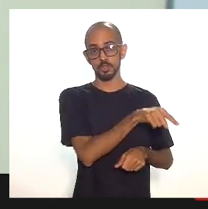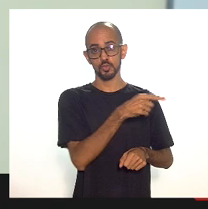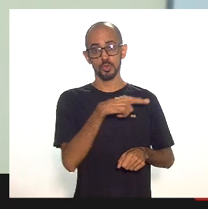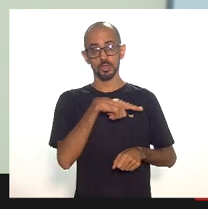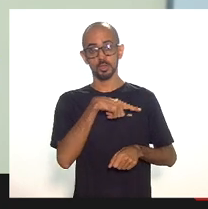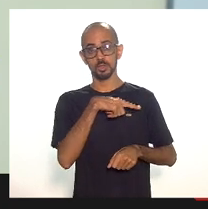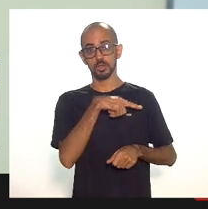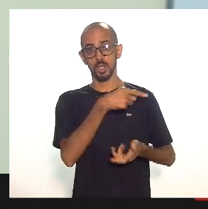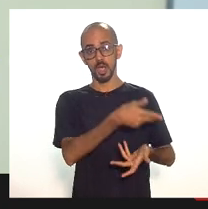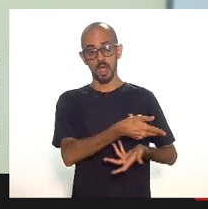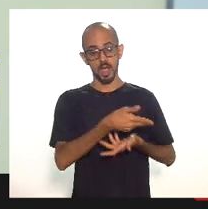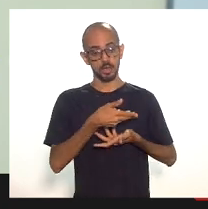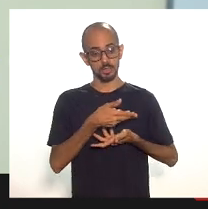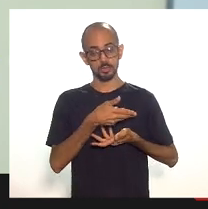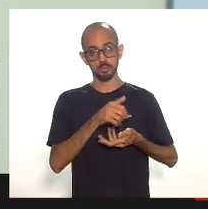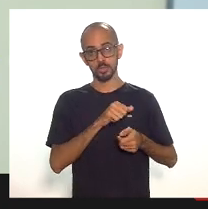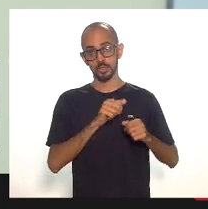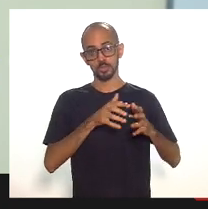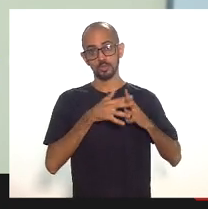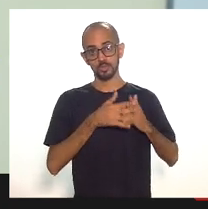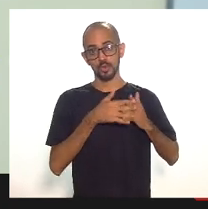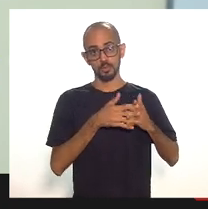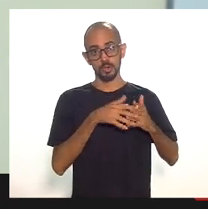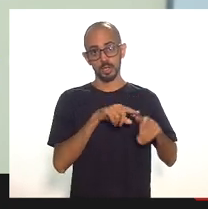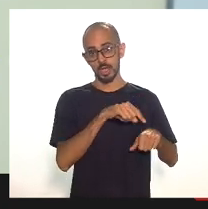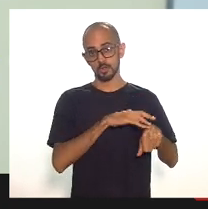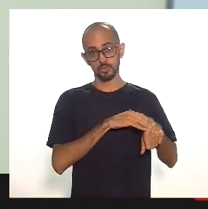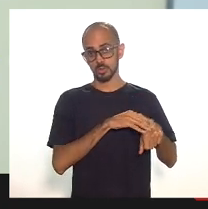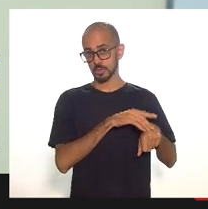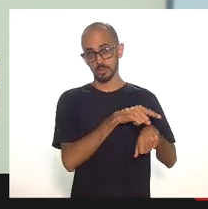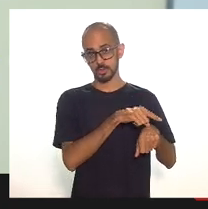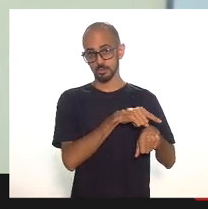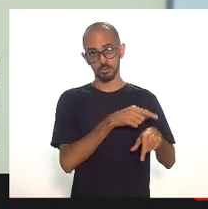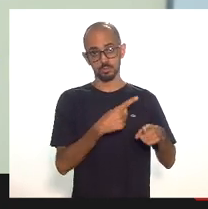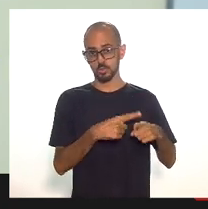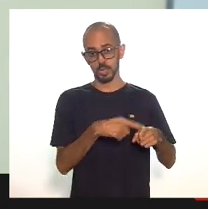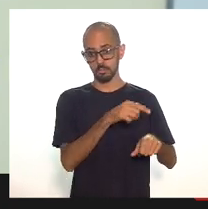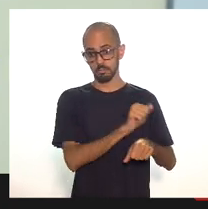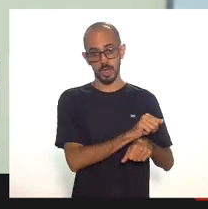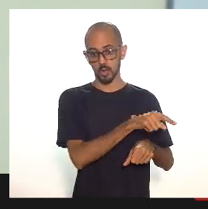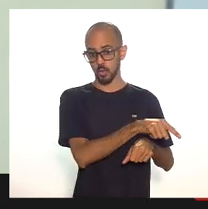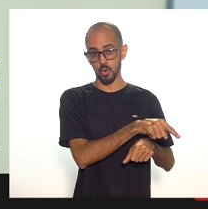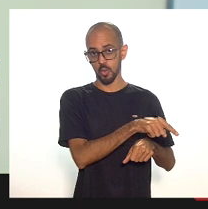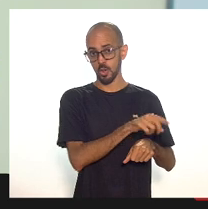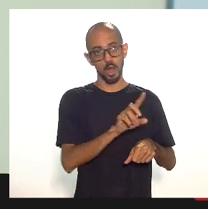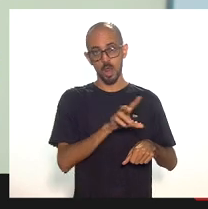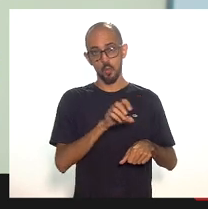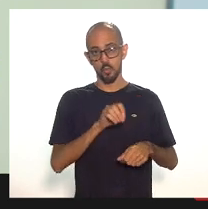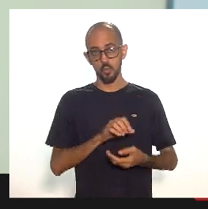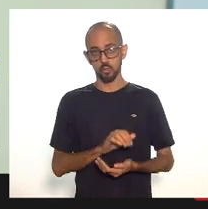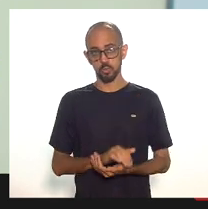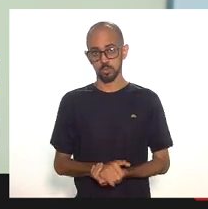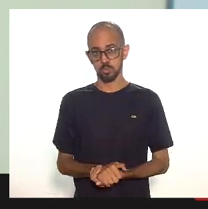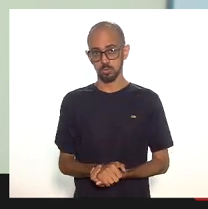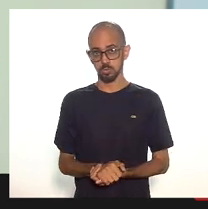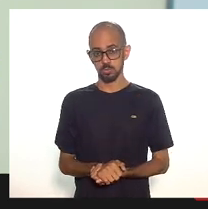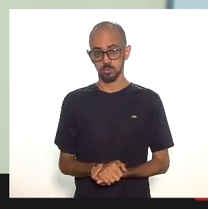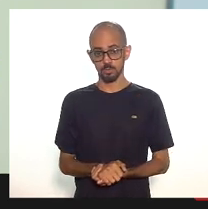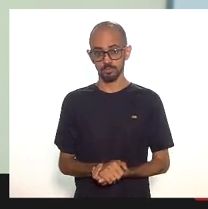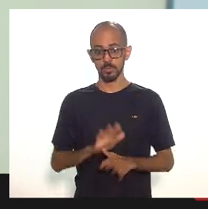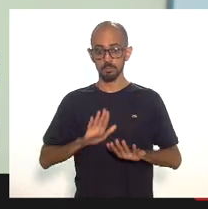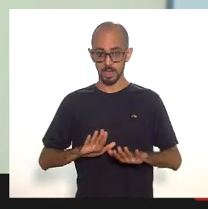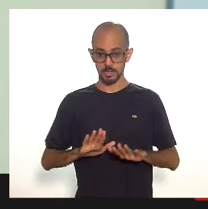continuar atendendo a alta complexidade. O atendimento à alta complexidade parou? Não parou. Não parou.